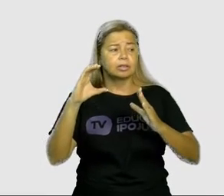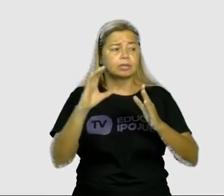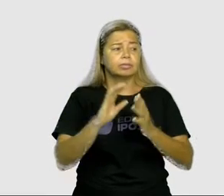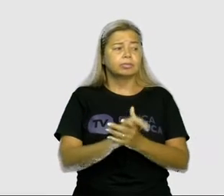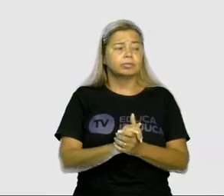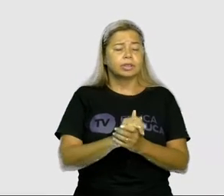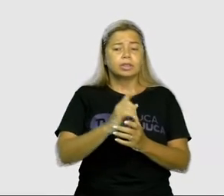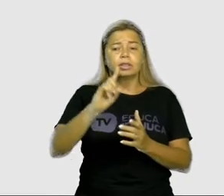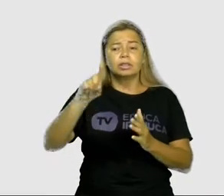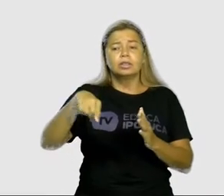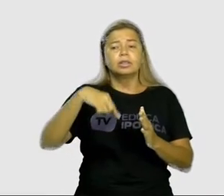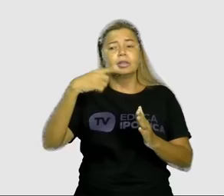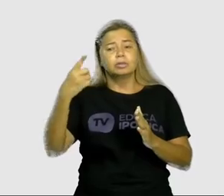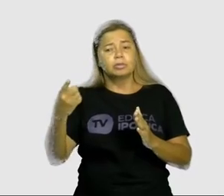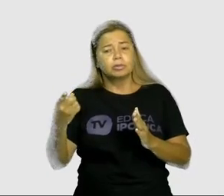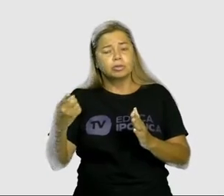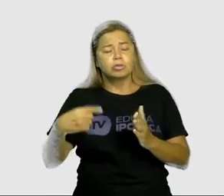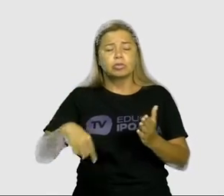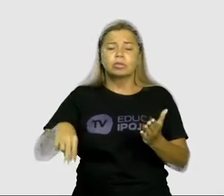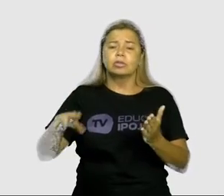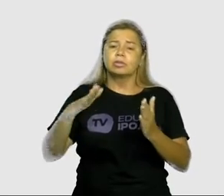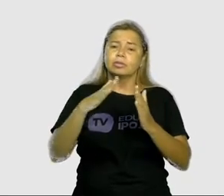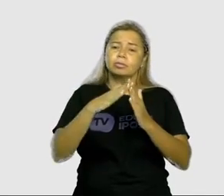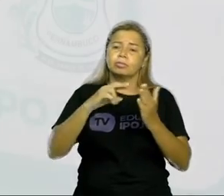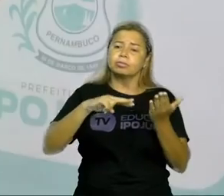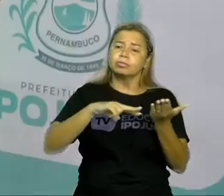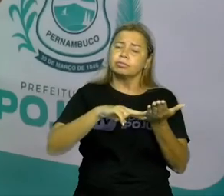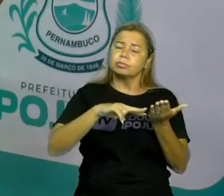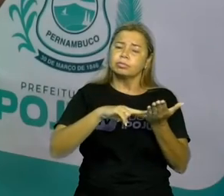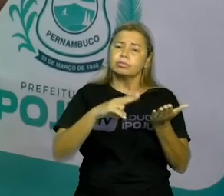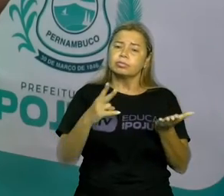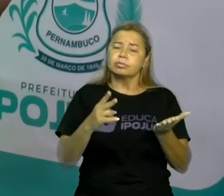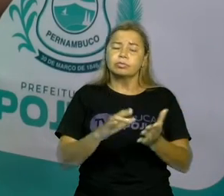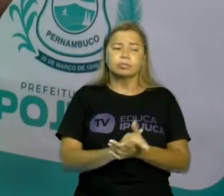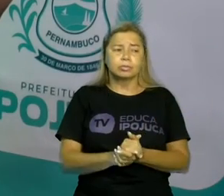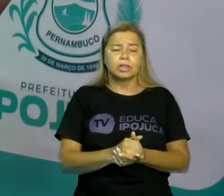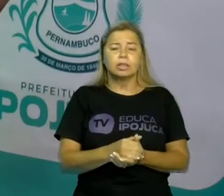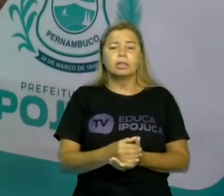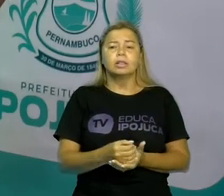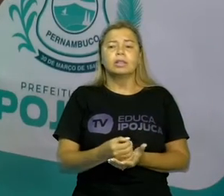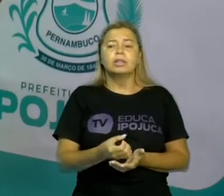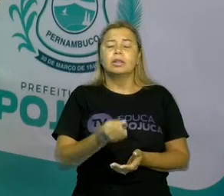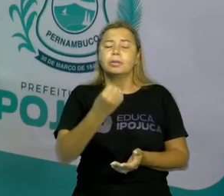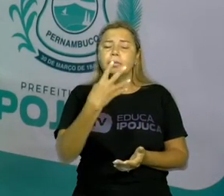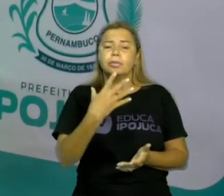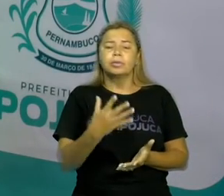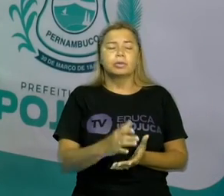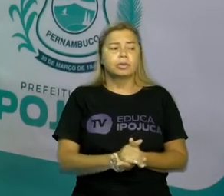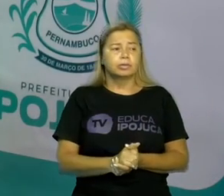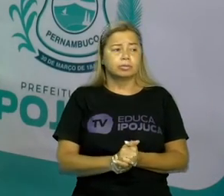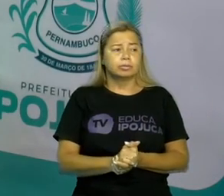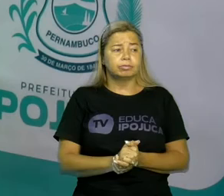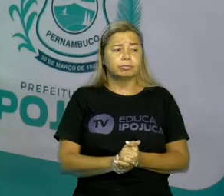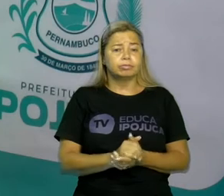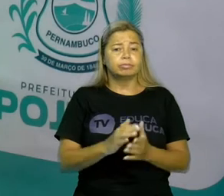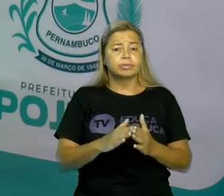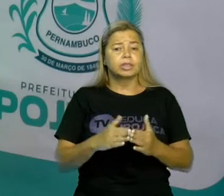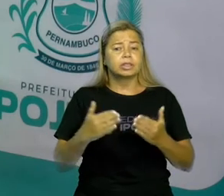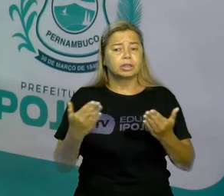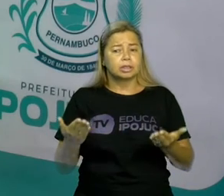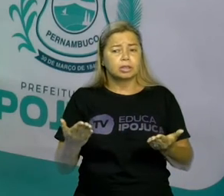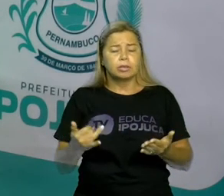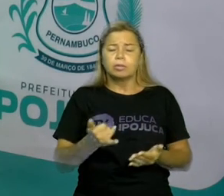casa C e voltar para a pizzaria Pizza Boa, certo? Isso é